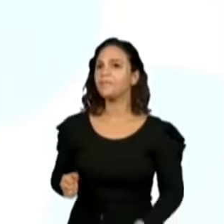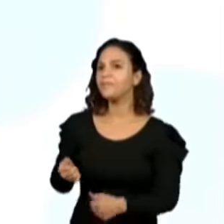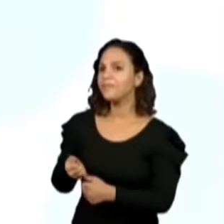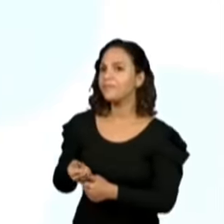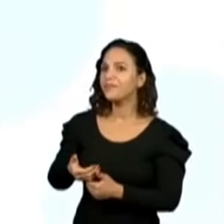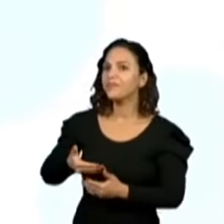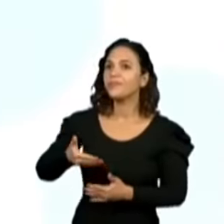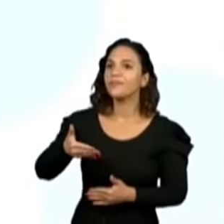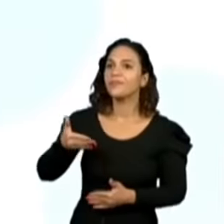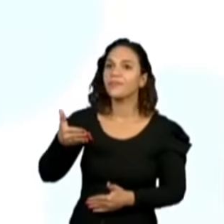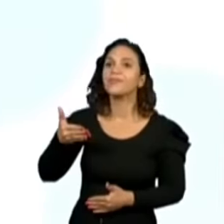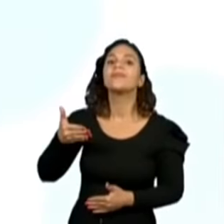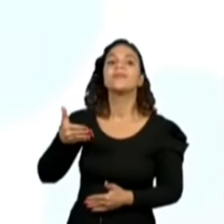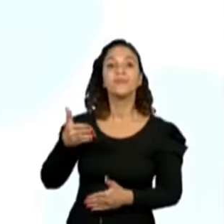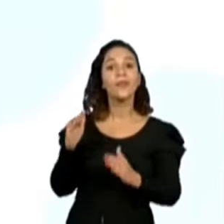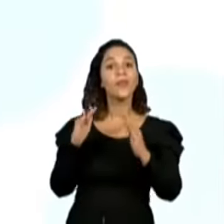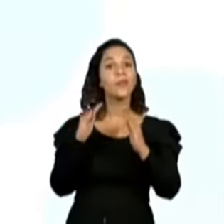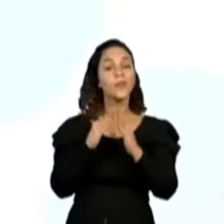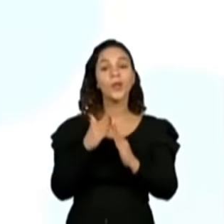Tupan.